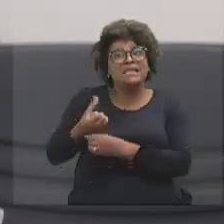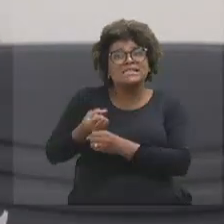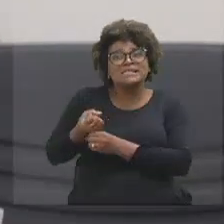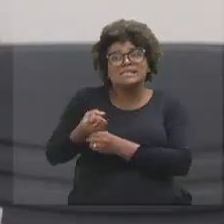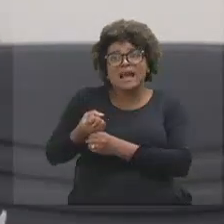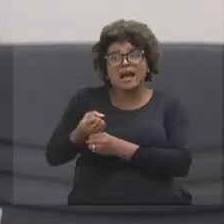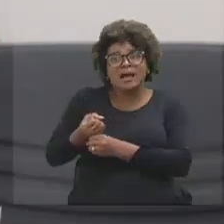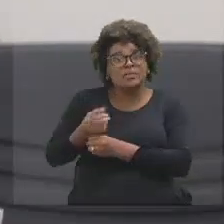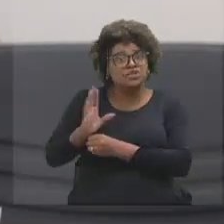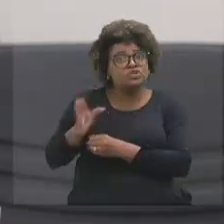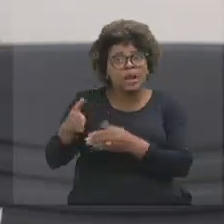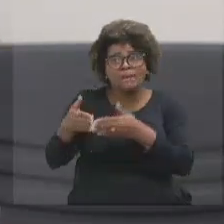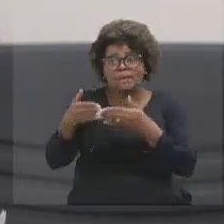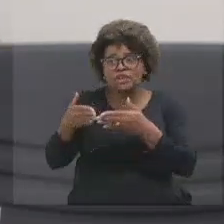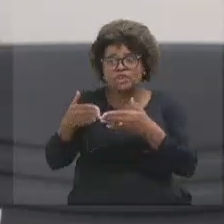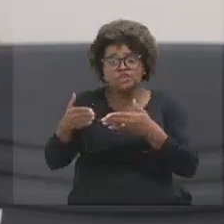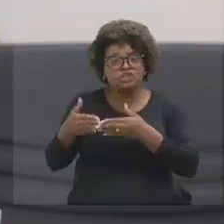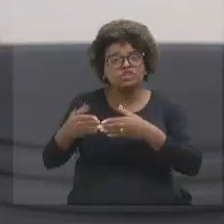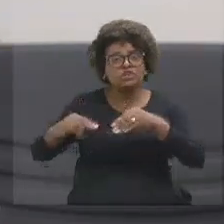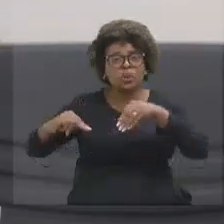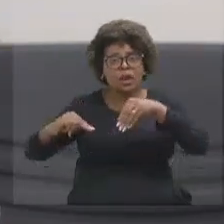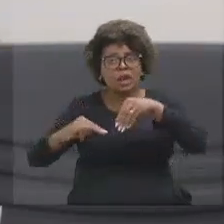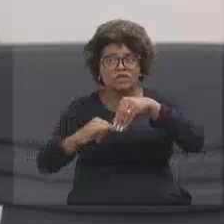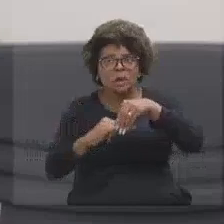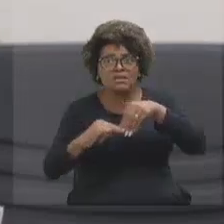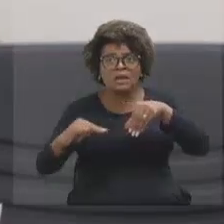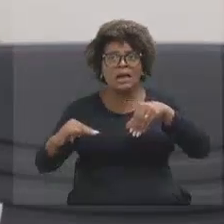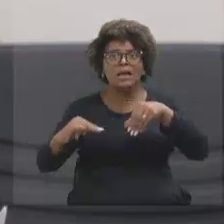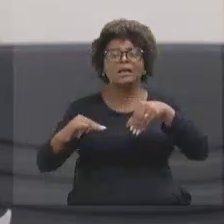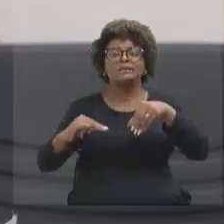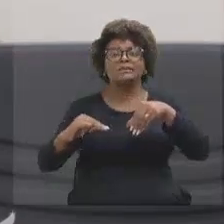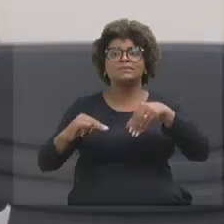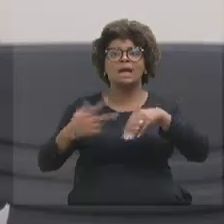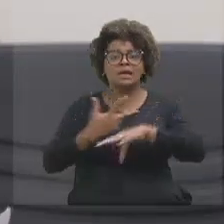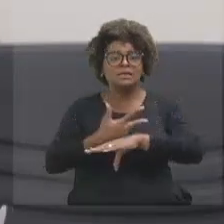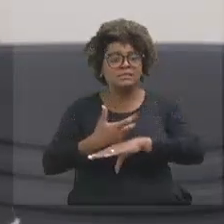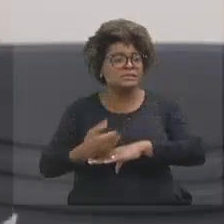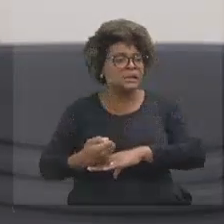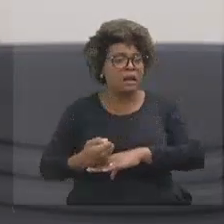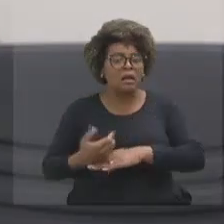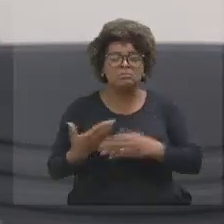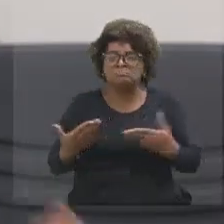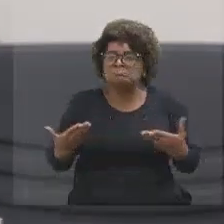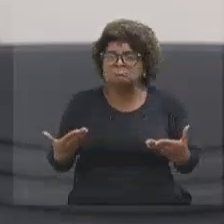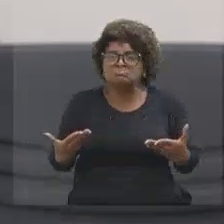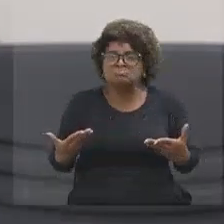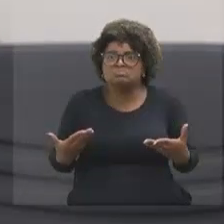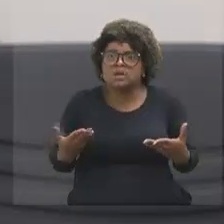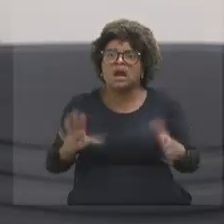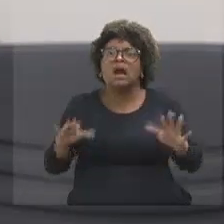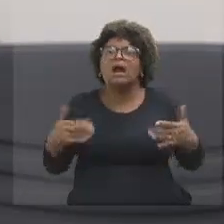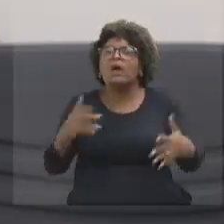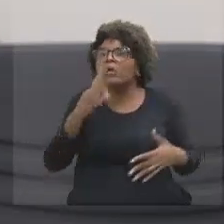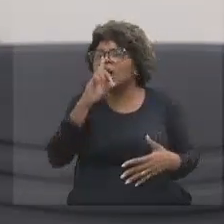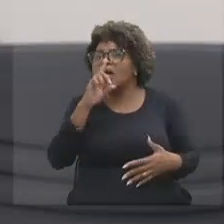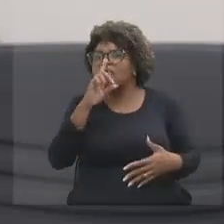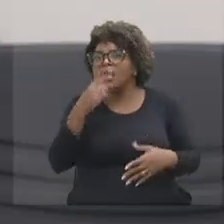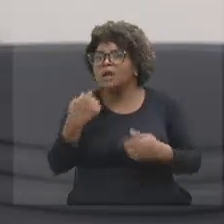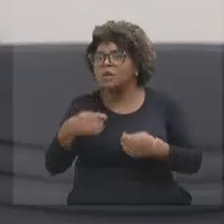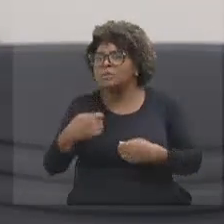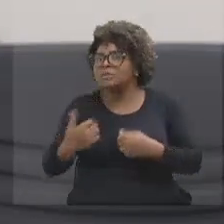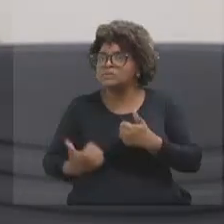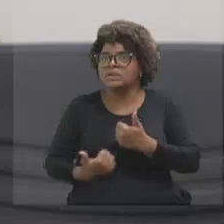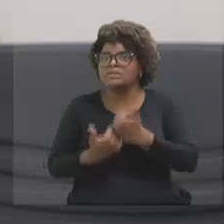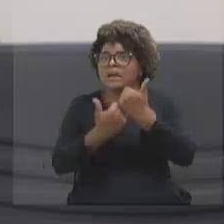não são atendidos e a gente já acompanhou o fluxo a gente não percebe onde está a falha e a gente precisa desse apoio do estado para